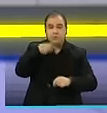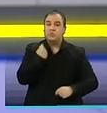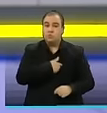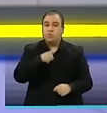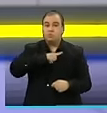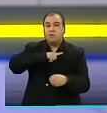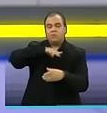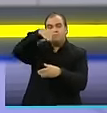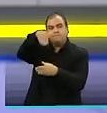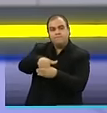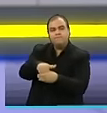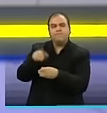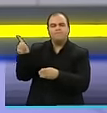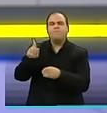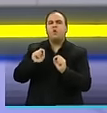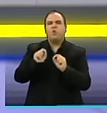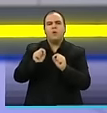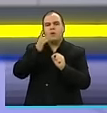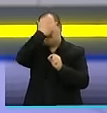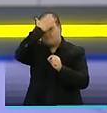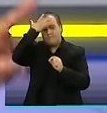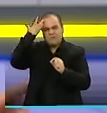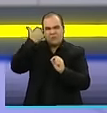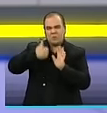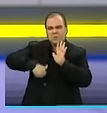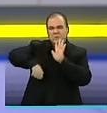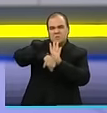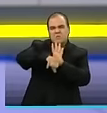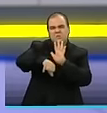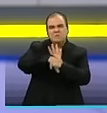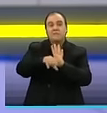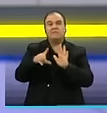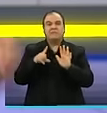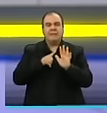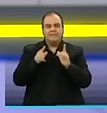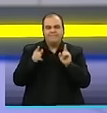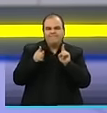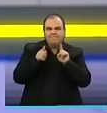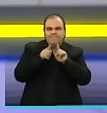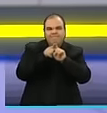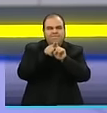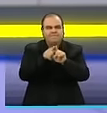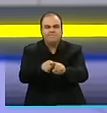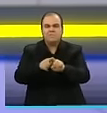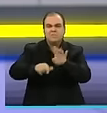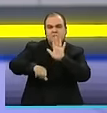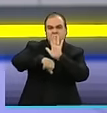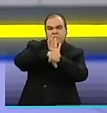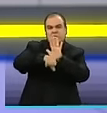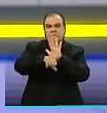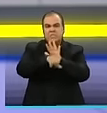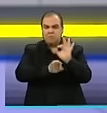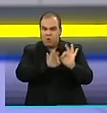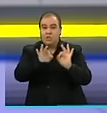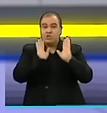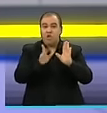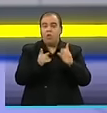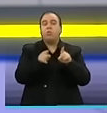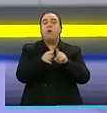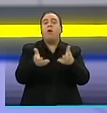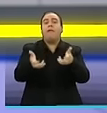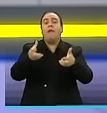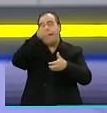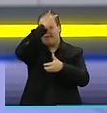nessa eleição, que é de um criminoso que tem inúmeras ligações com crime organizado, querer ser prefeito da maior cidade do